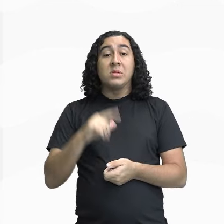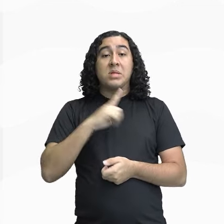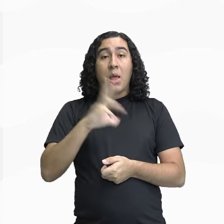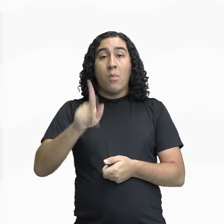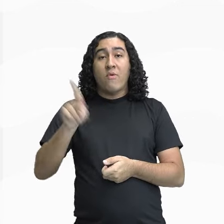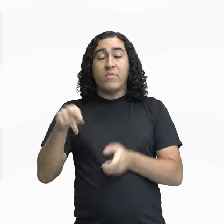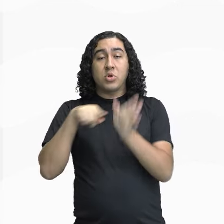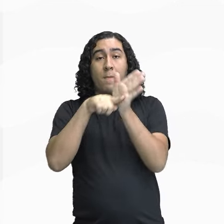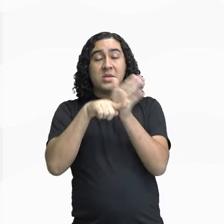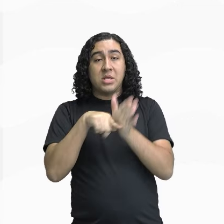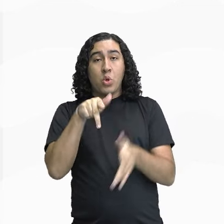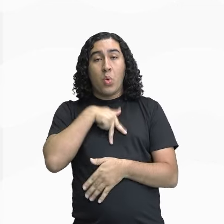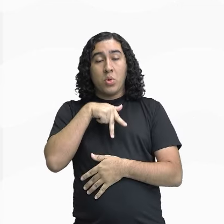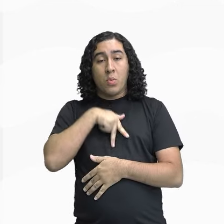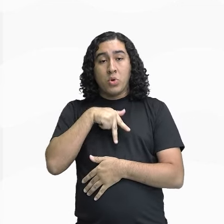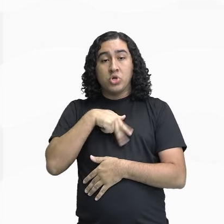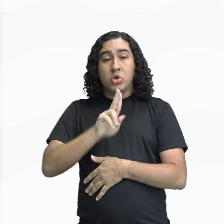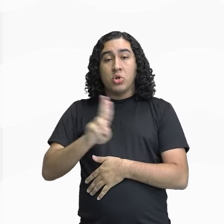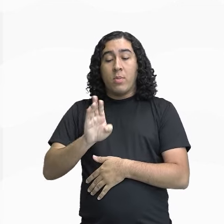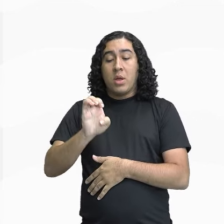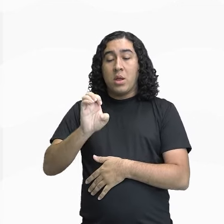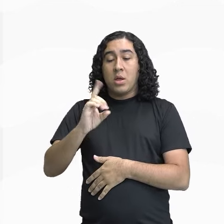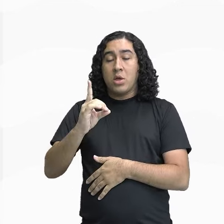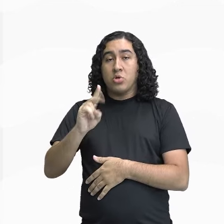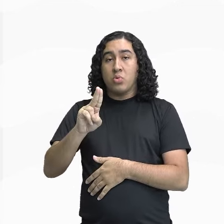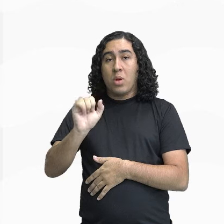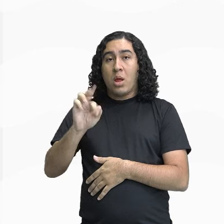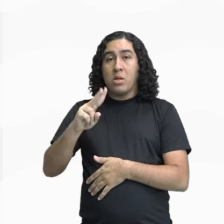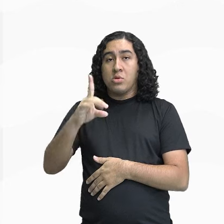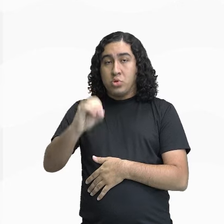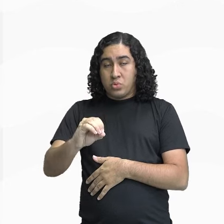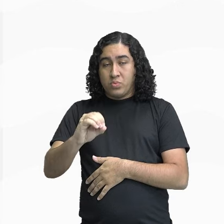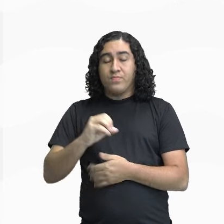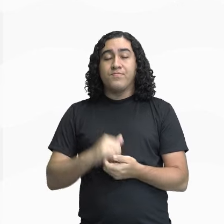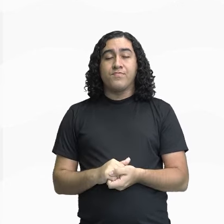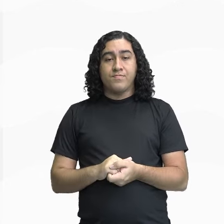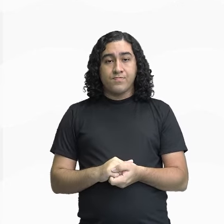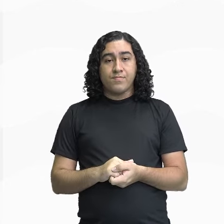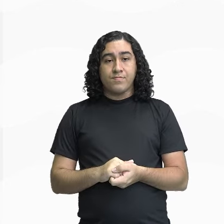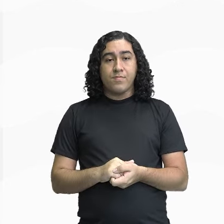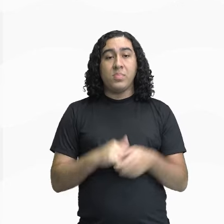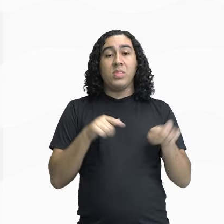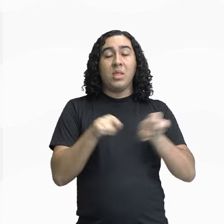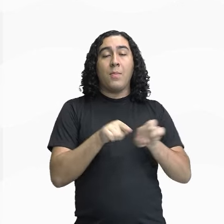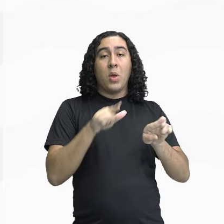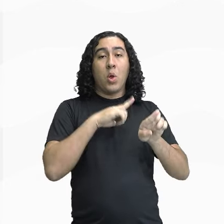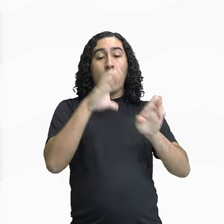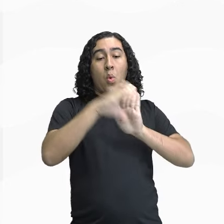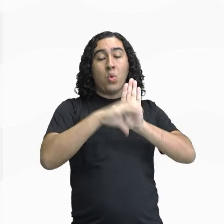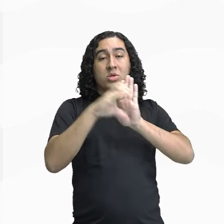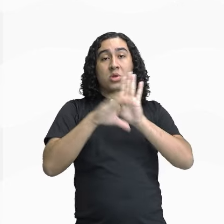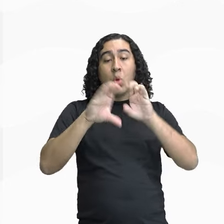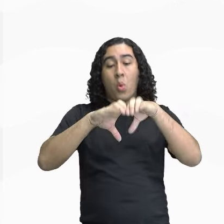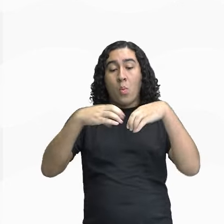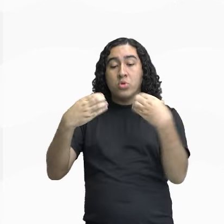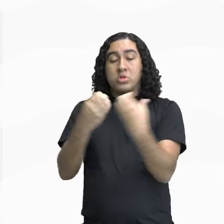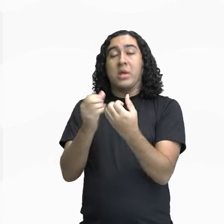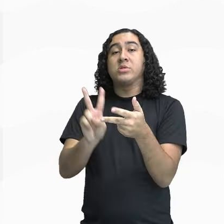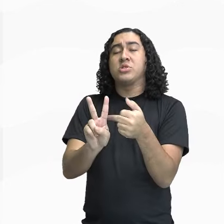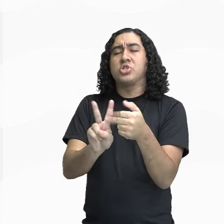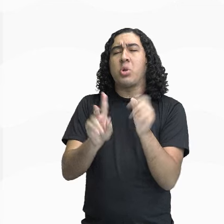de antropologia, o Eduardo Viveiros de Castro. Agora ele também vai definir, além de indígena, a